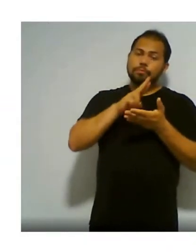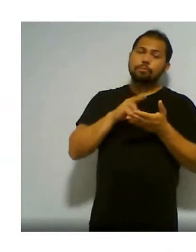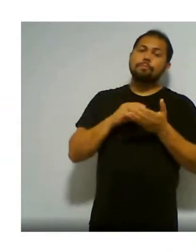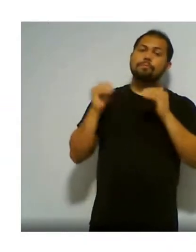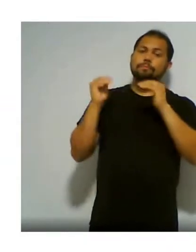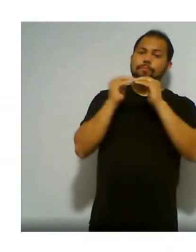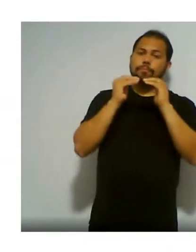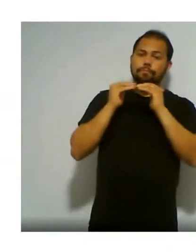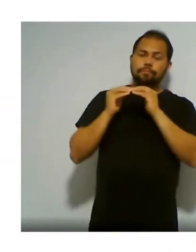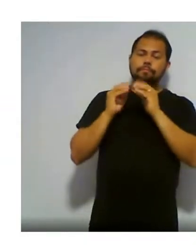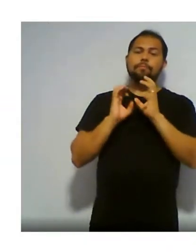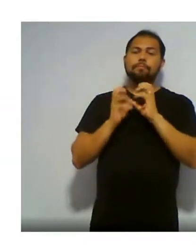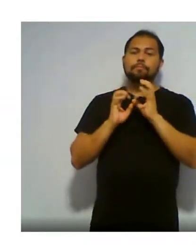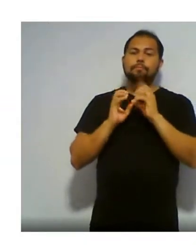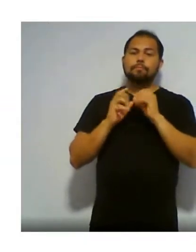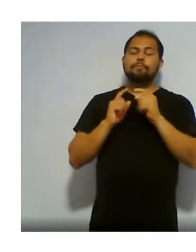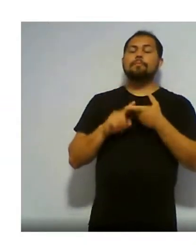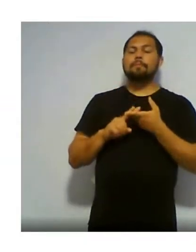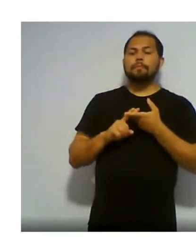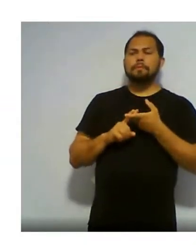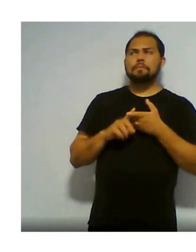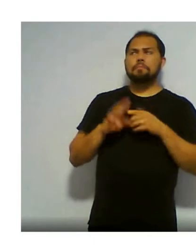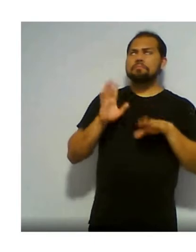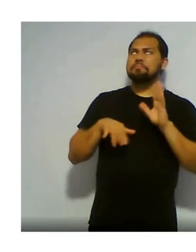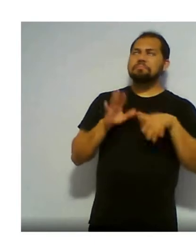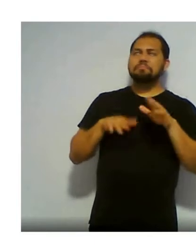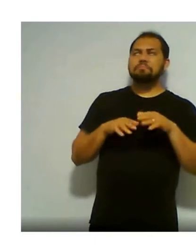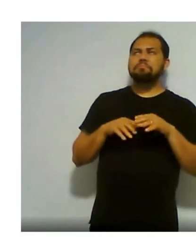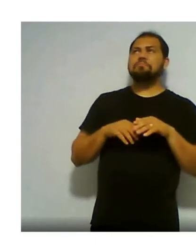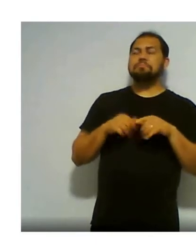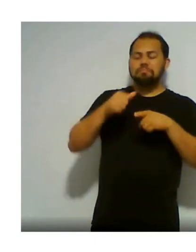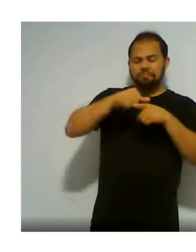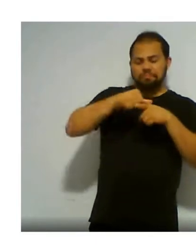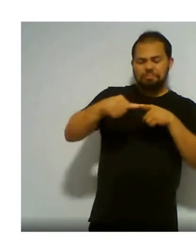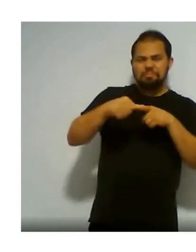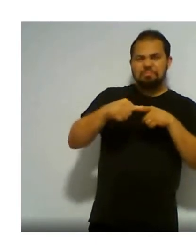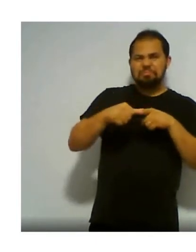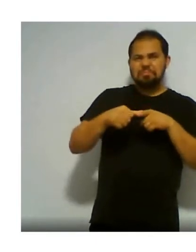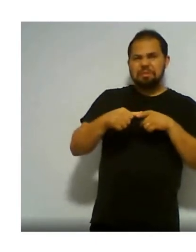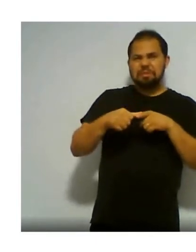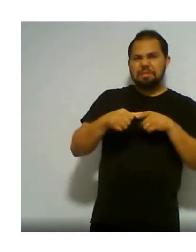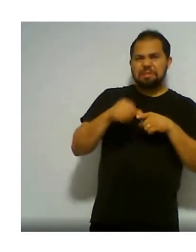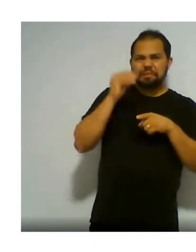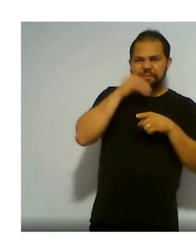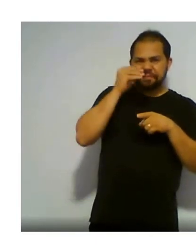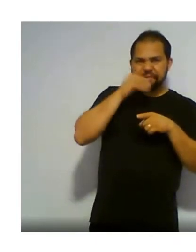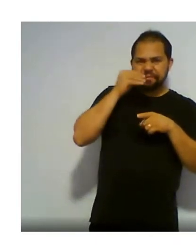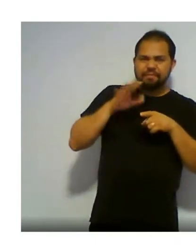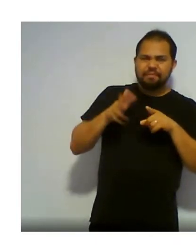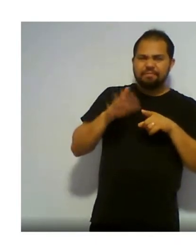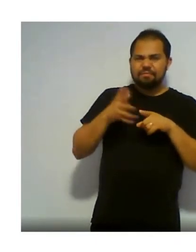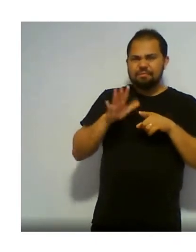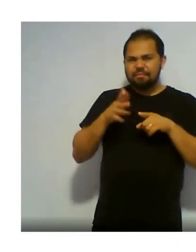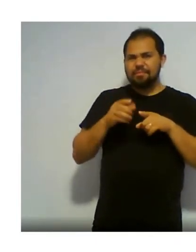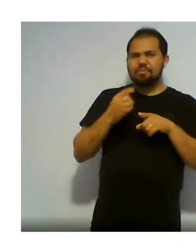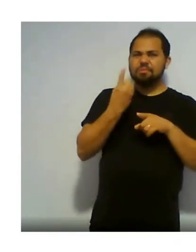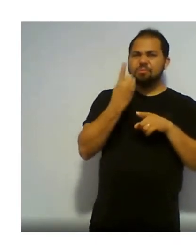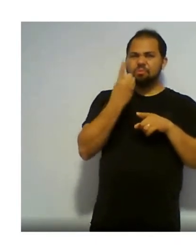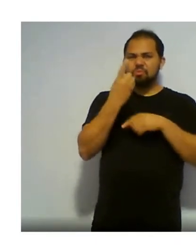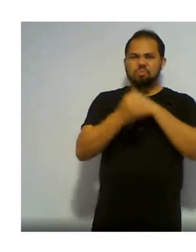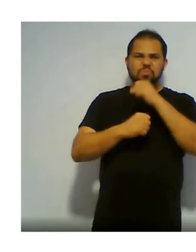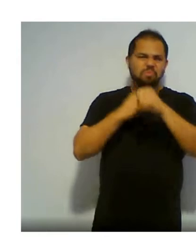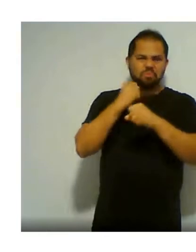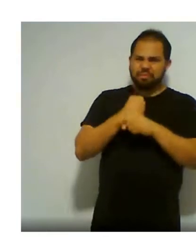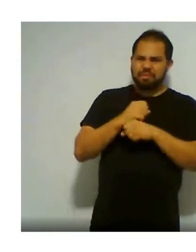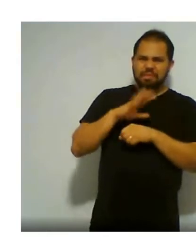Então a pasta genérica vai durar aí na faixa de 1 ano, 2 anos, extrapolando bastante aí, mas 1 ano ela já começa a perder eficiência, seu computador